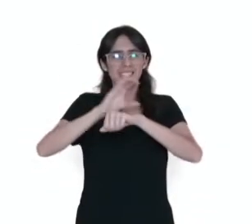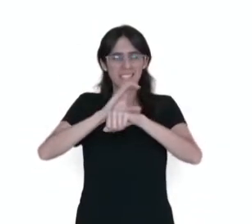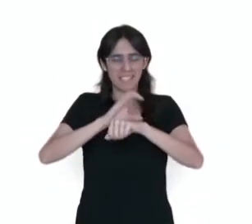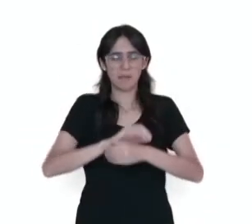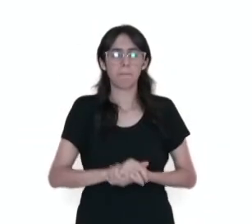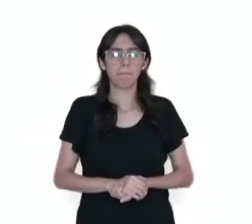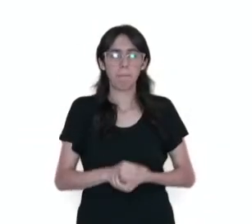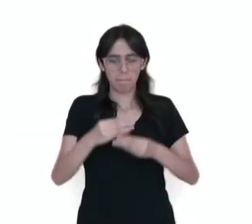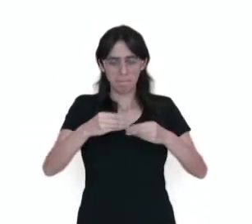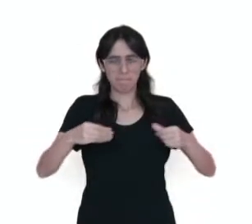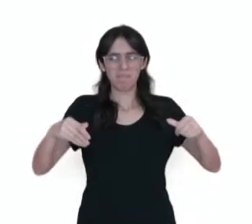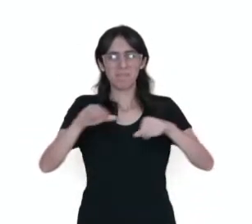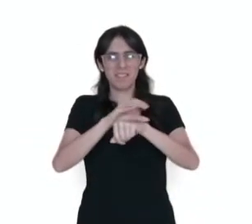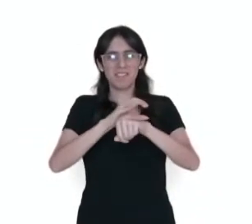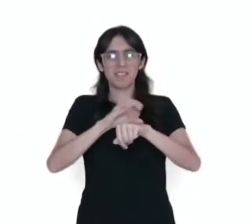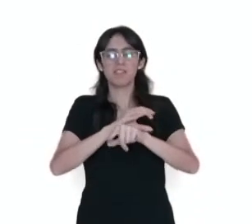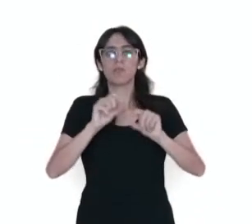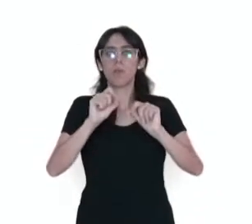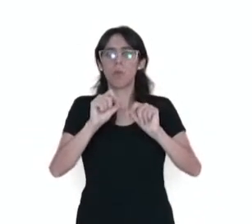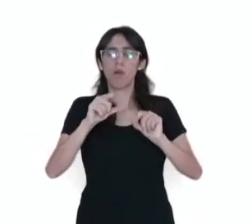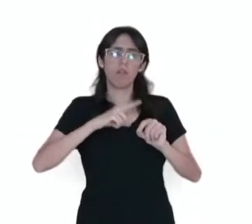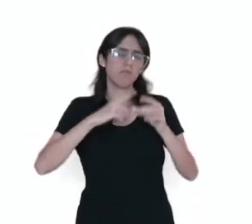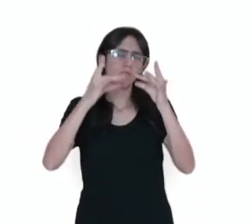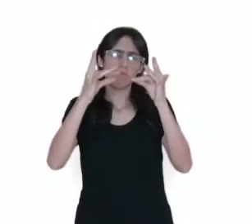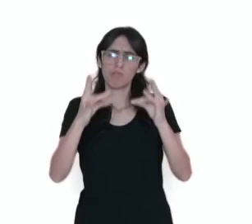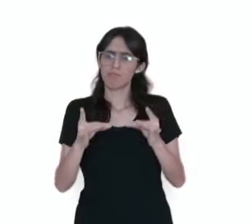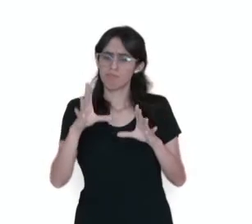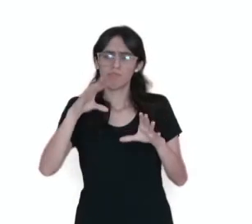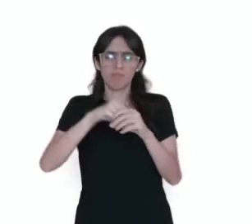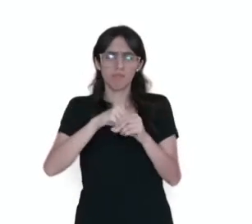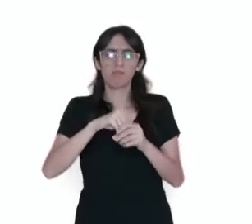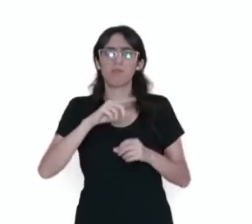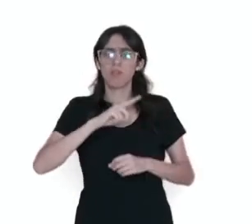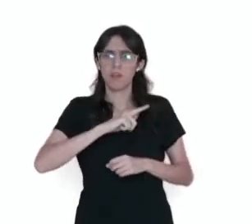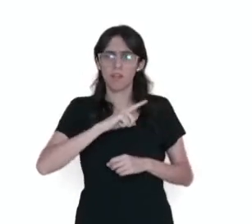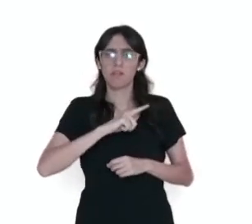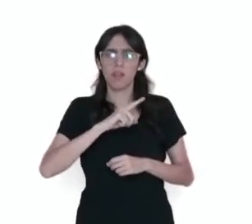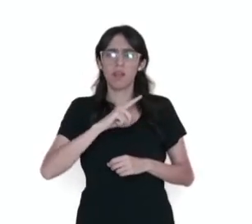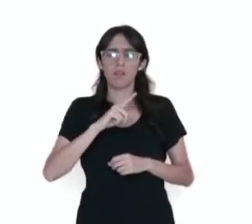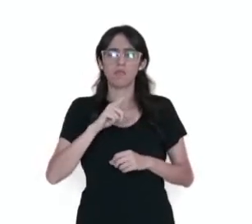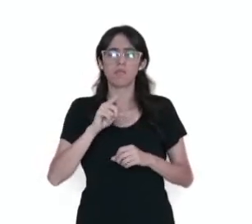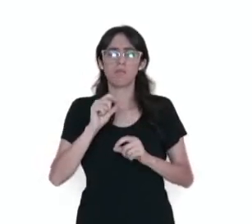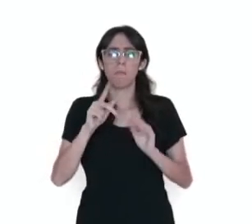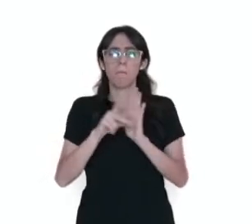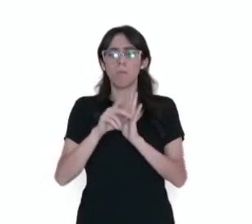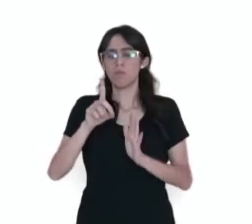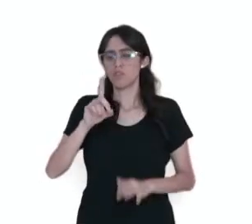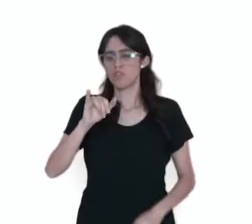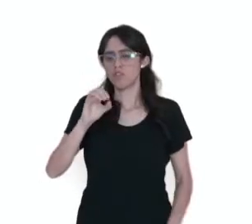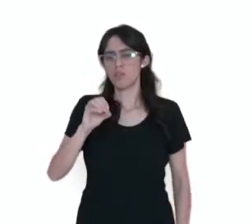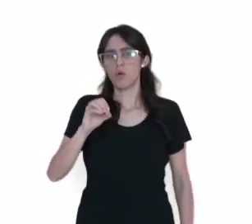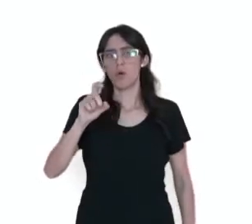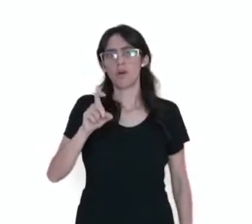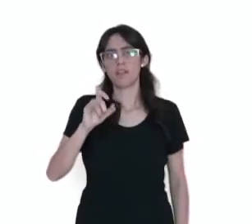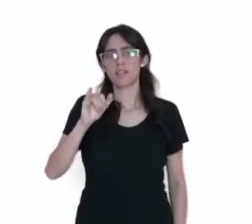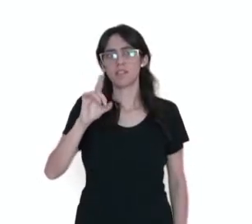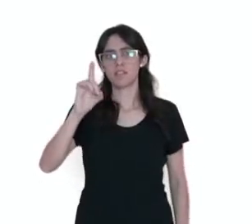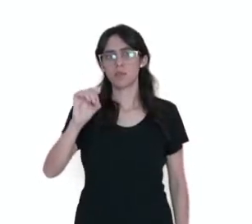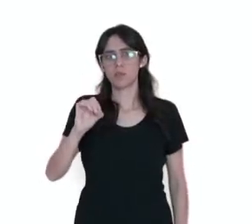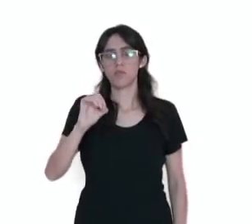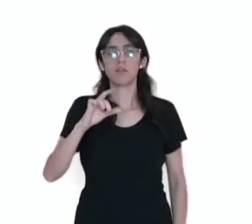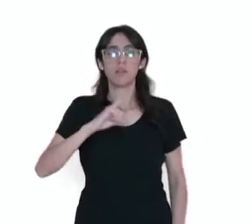As cinzas são constituídas de uma série de elementos, normalmente expressos nas formas de óxidos. Além desses, outros óxidos